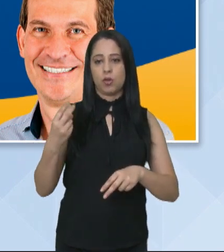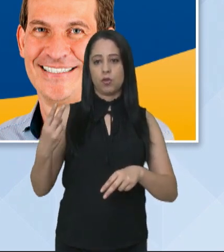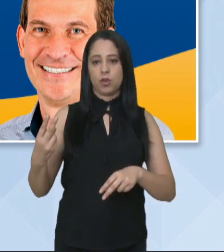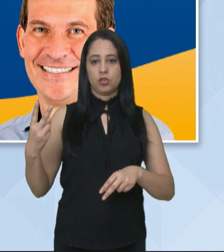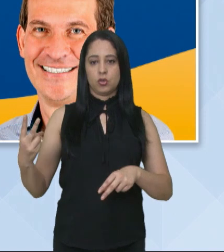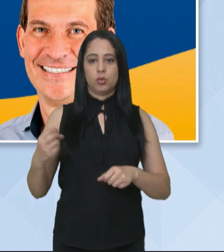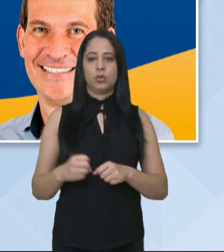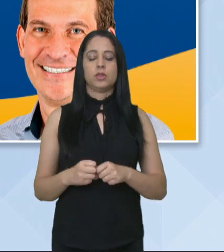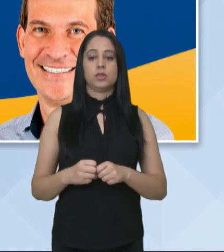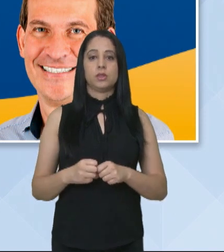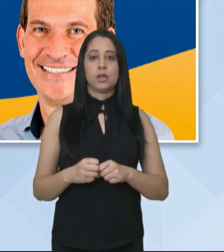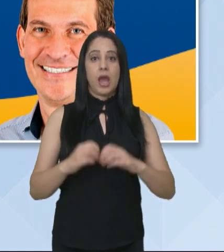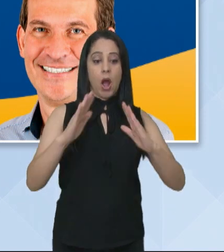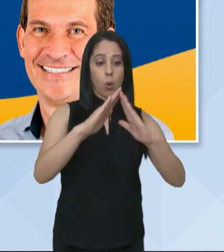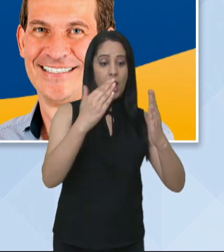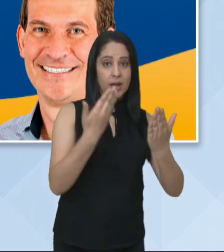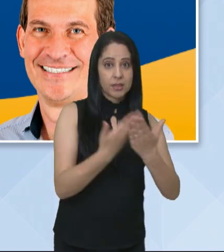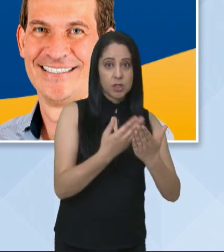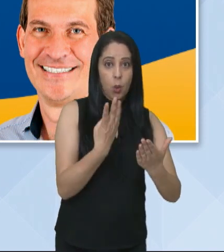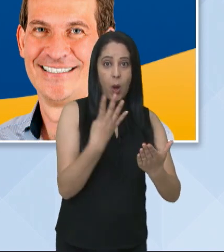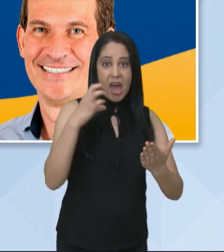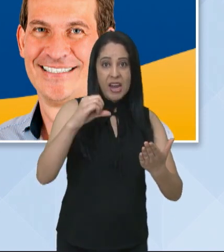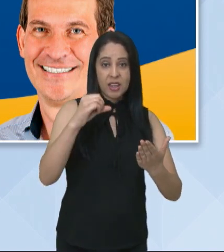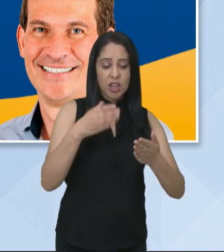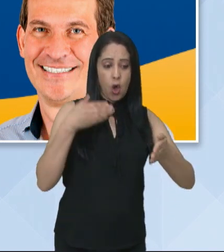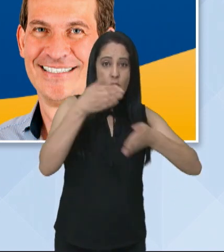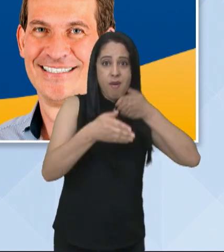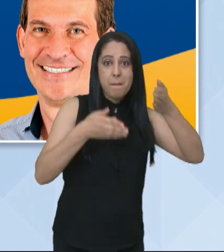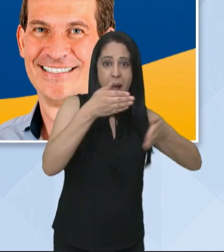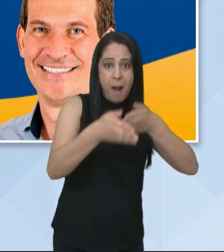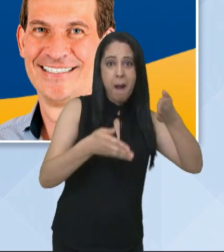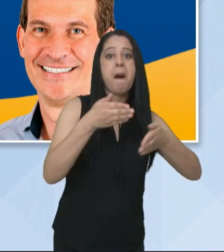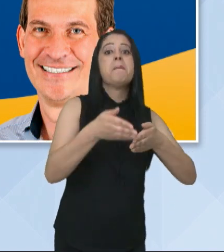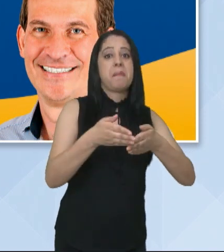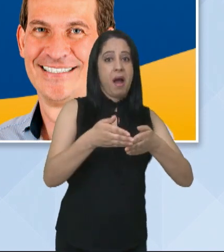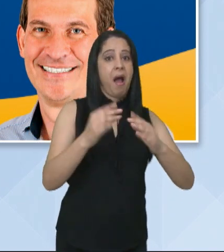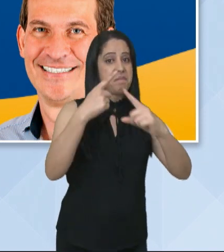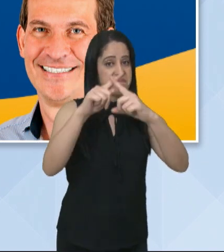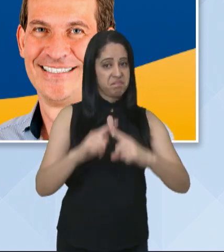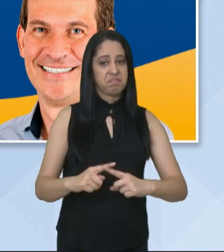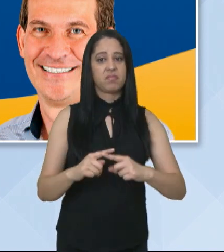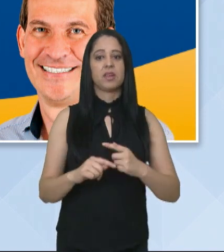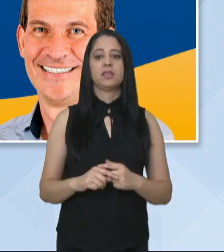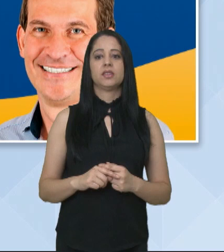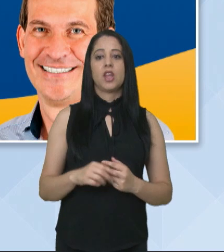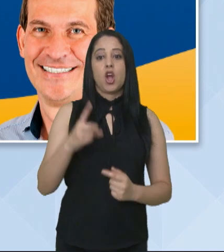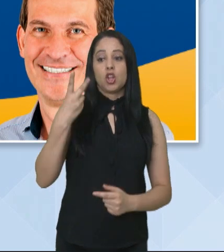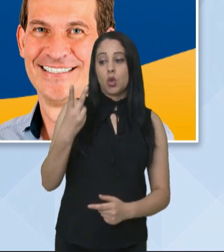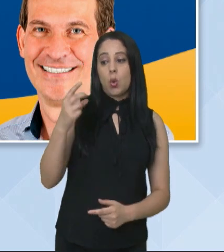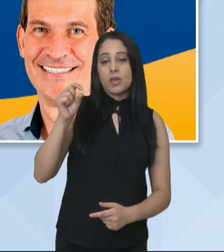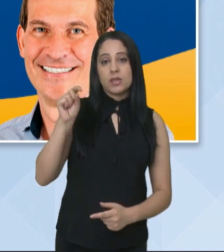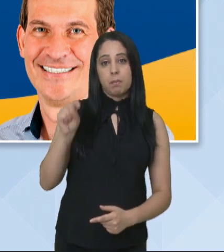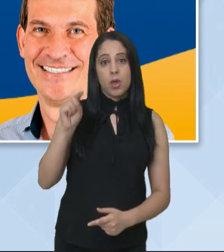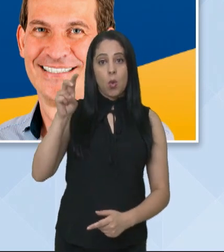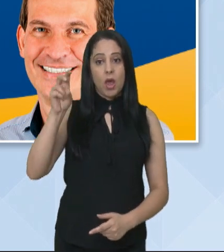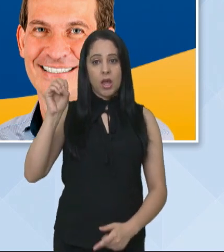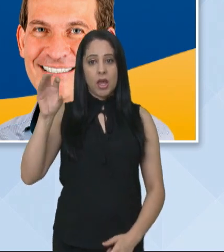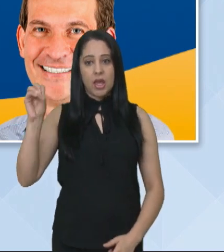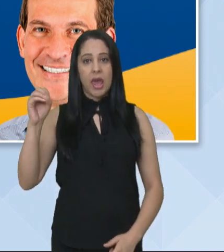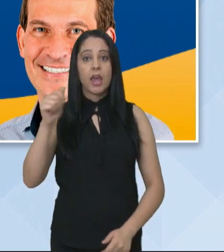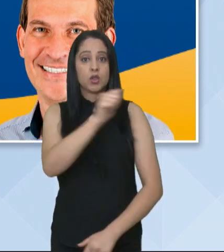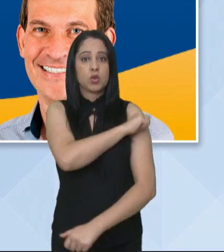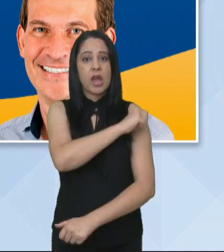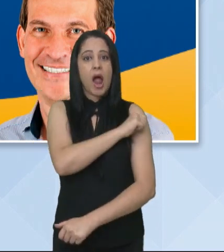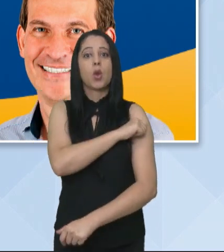14/6/2022, 49 das 50 escolas, 49 participantes, mais de 2.500 alunos